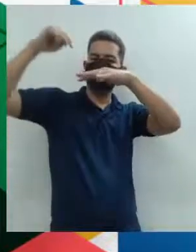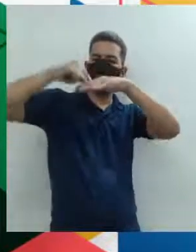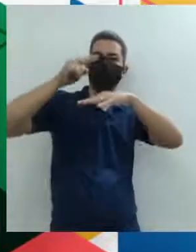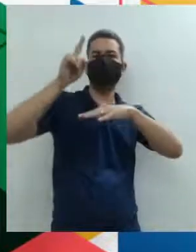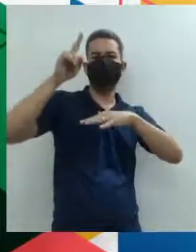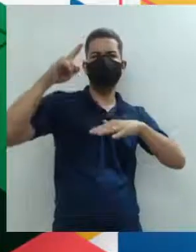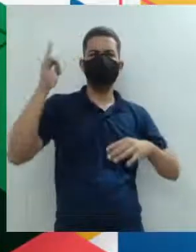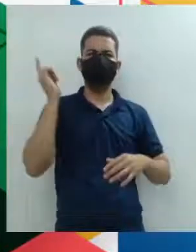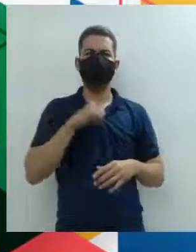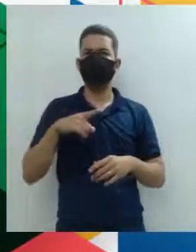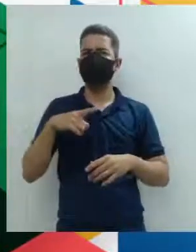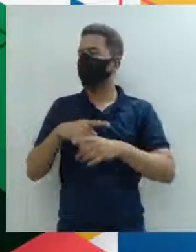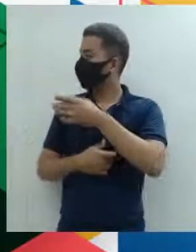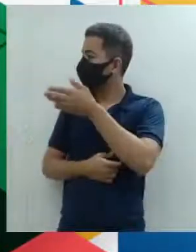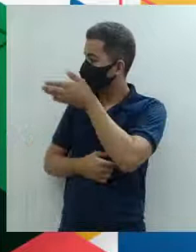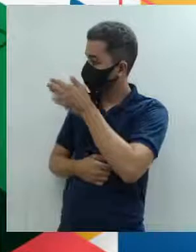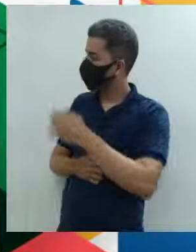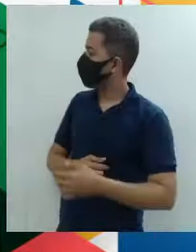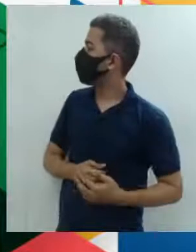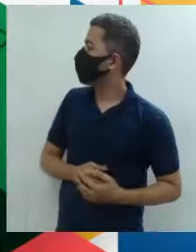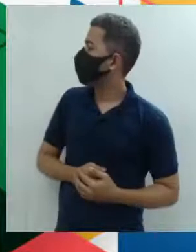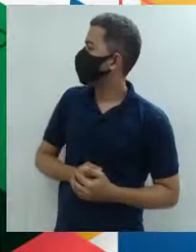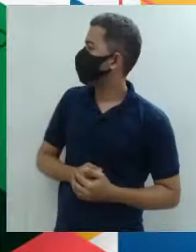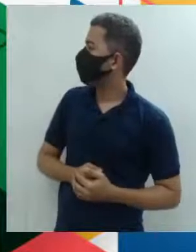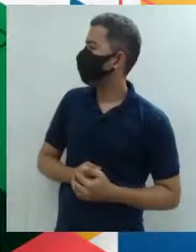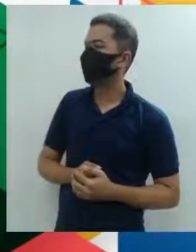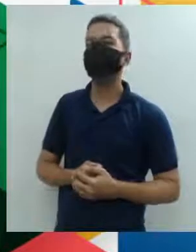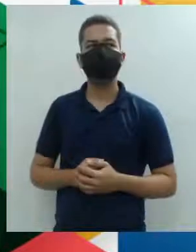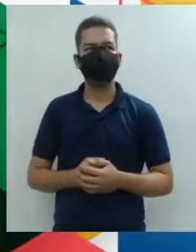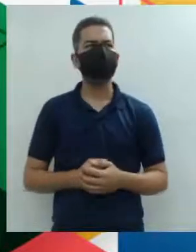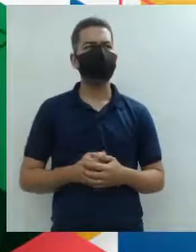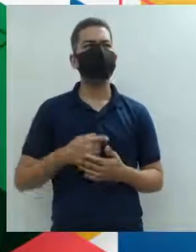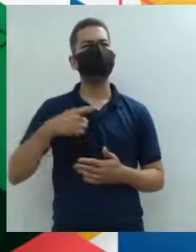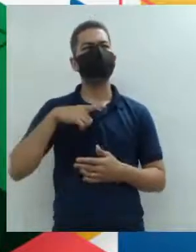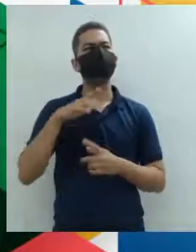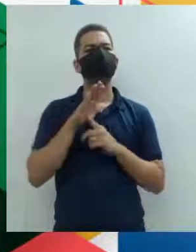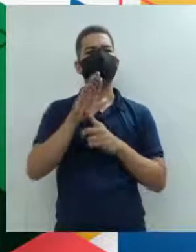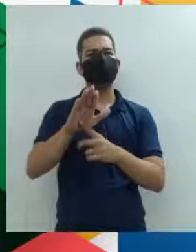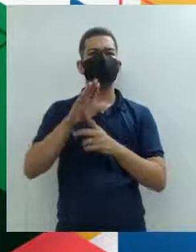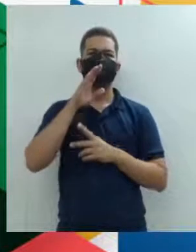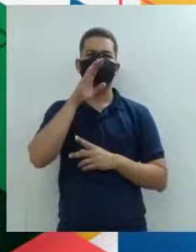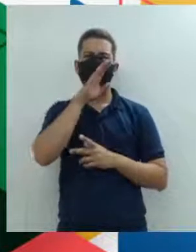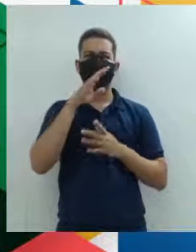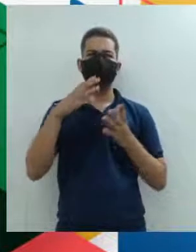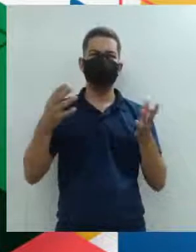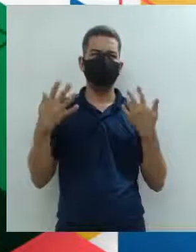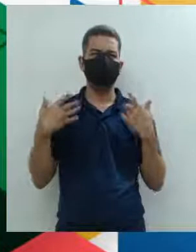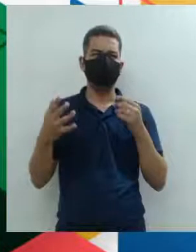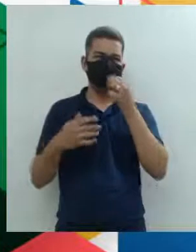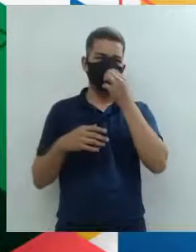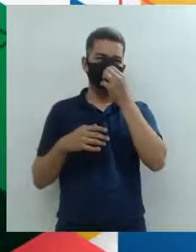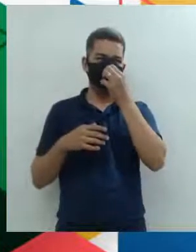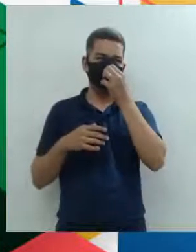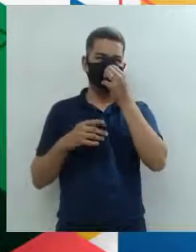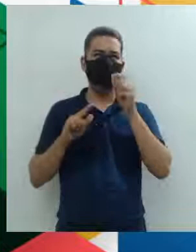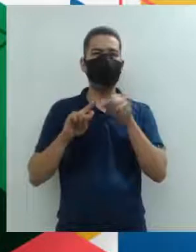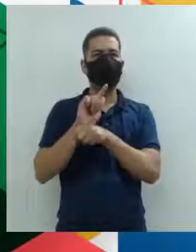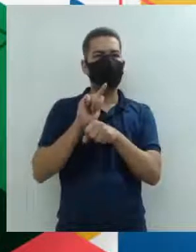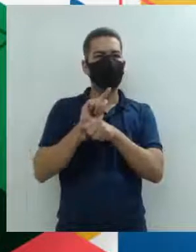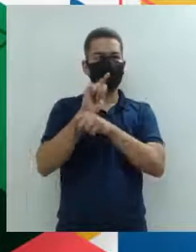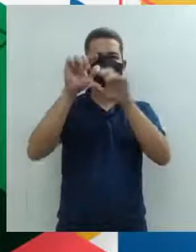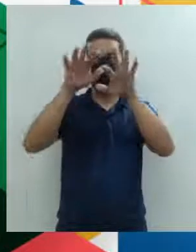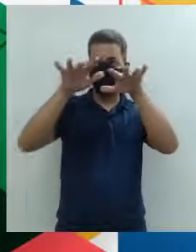estão radiando energia térmica, né? Estão propagando ali o calor em forma de radiação. Então, aqueles gases que ficam ali em